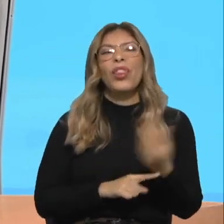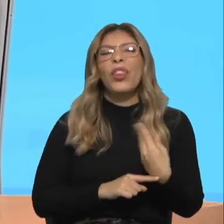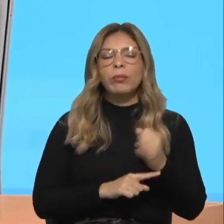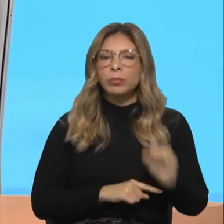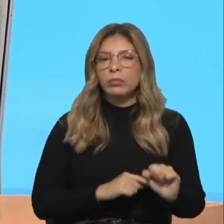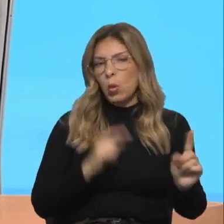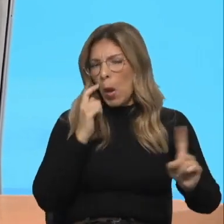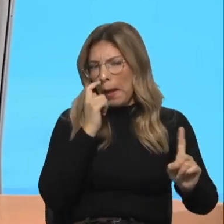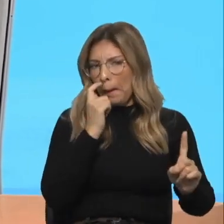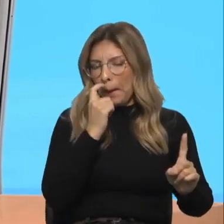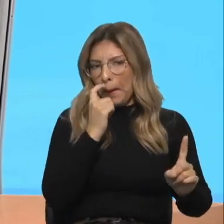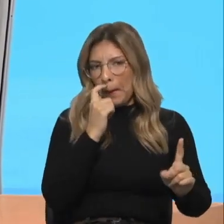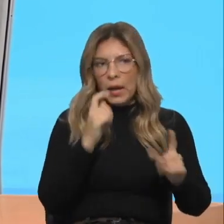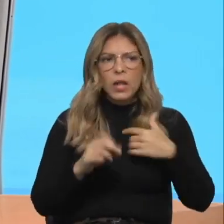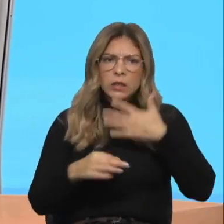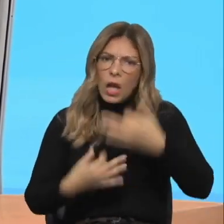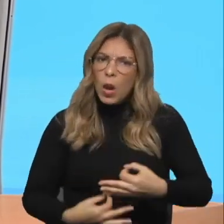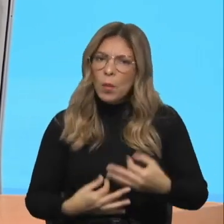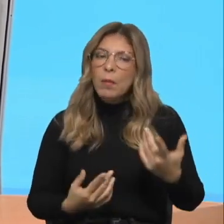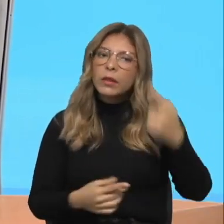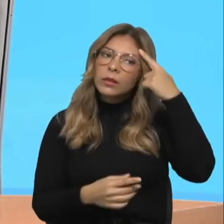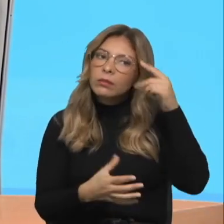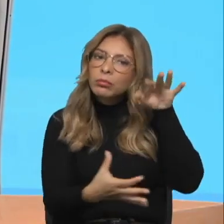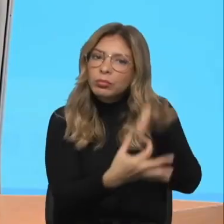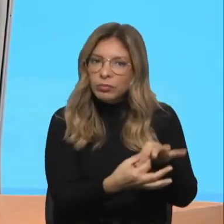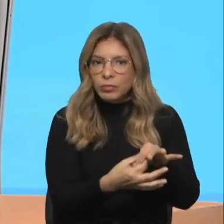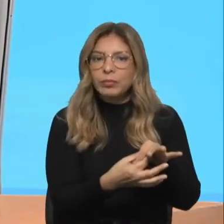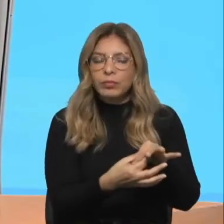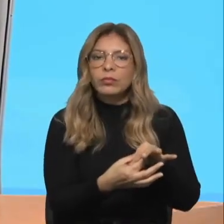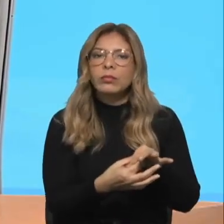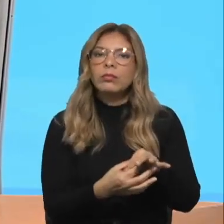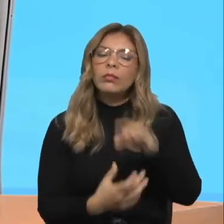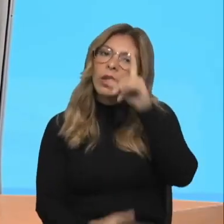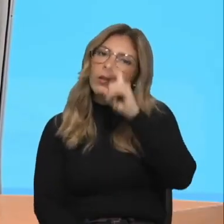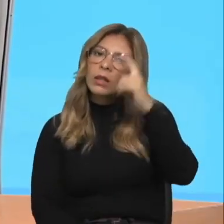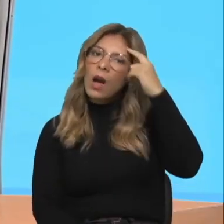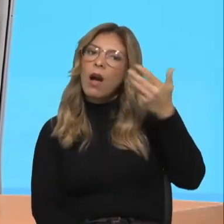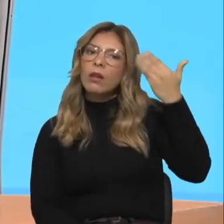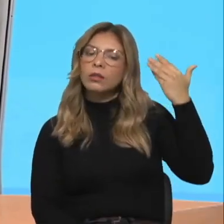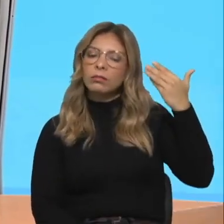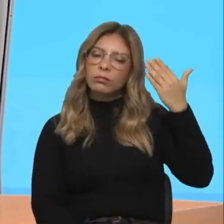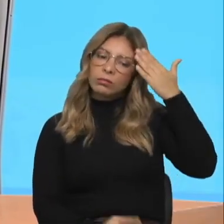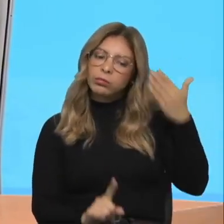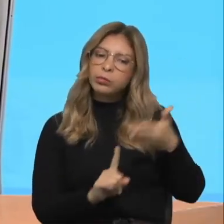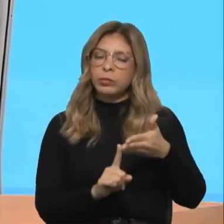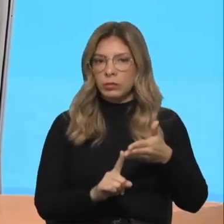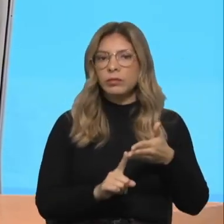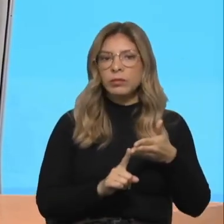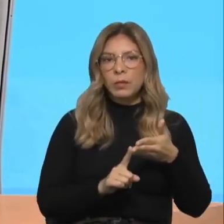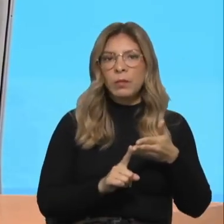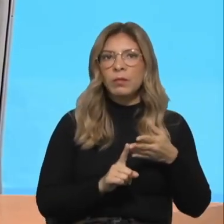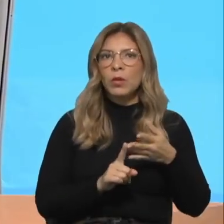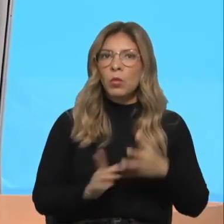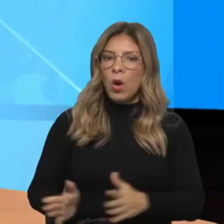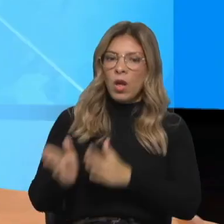séria, parece-me que seria um bom modo de reavivar essa força, esse fogo que é o Evangelho e, ao mesmo